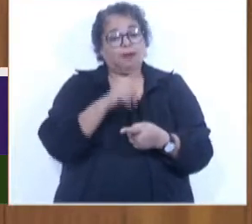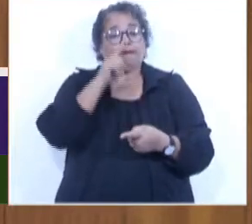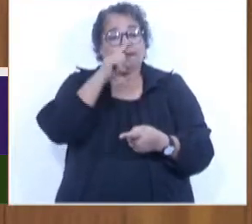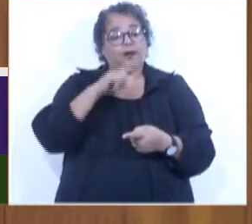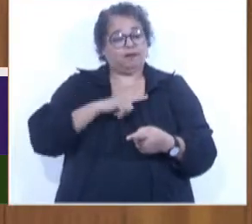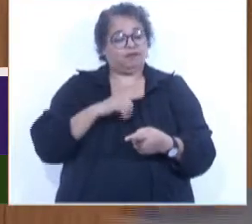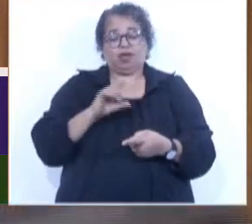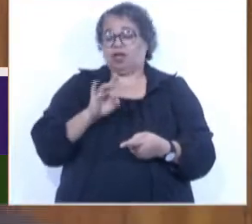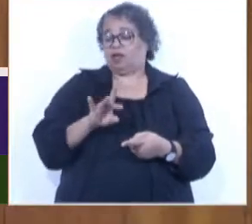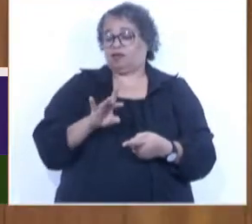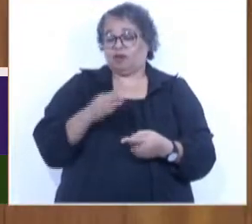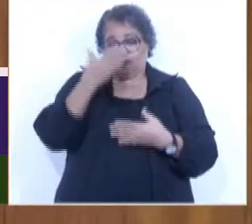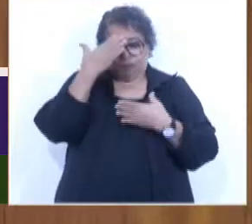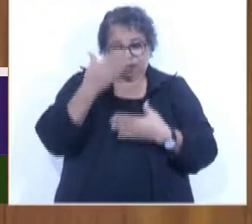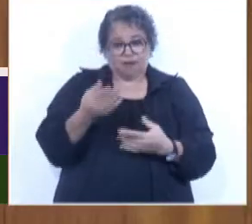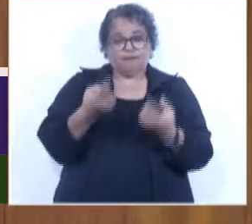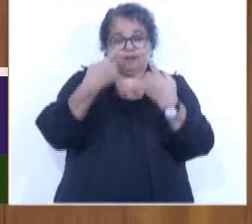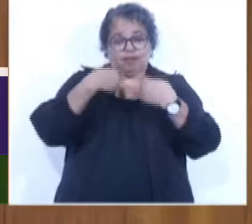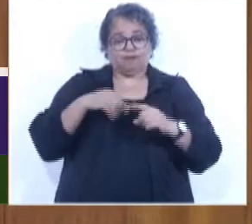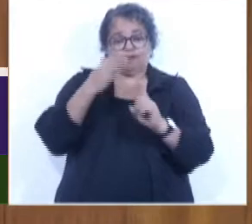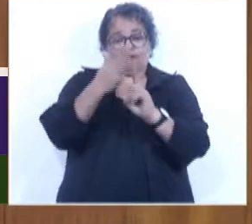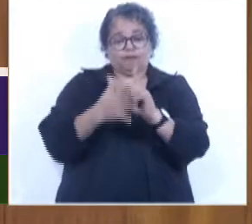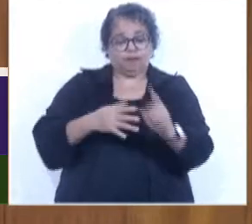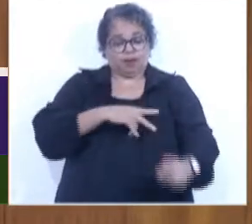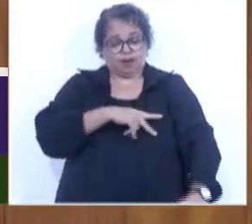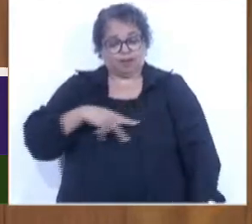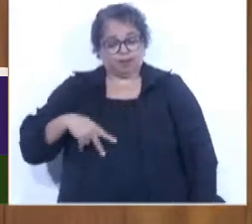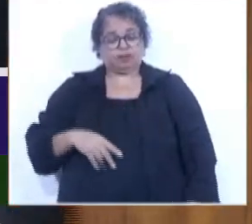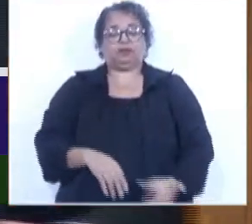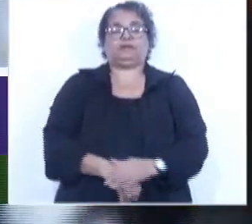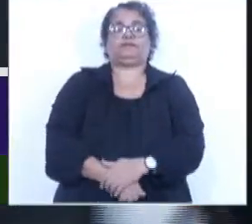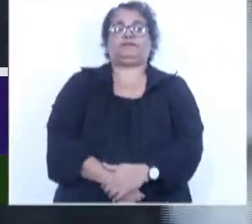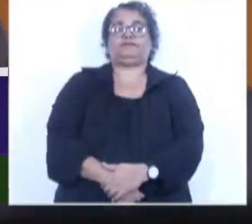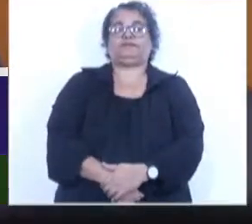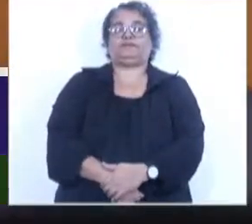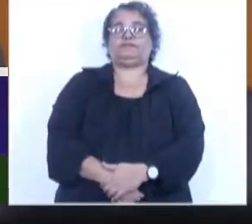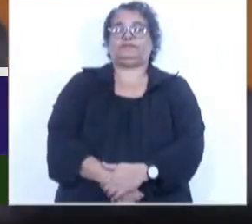senhor presidente Muito obrigado devolve a palavra vossa excelência